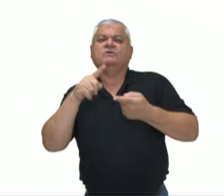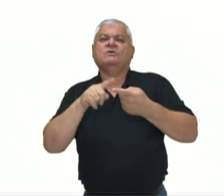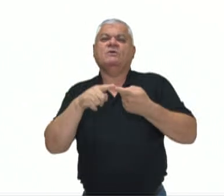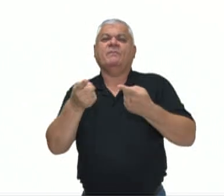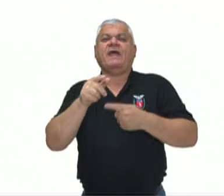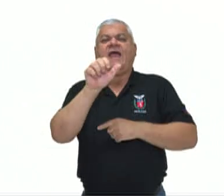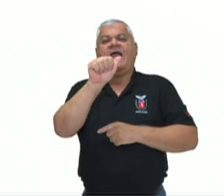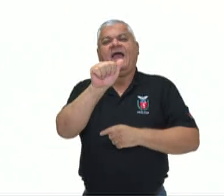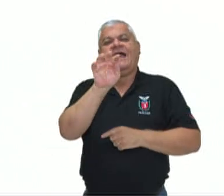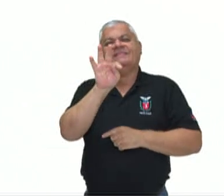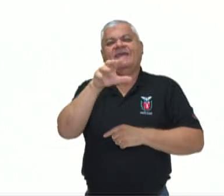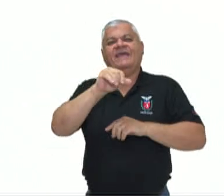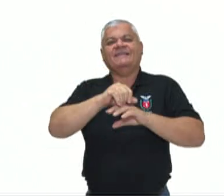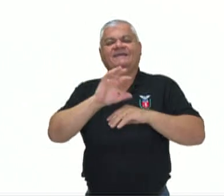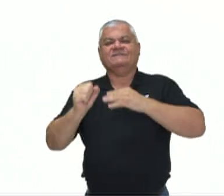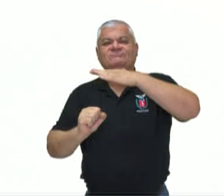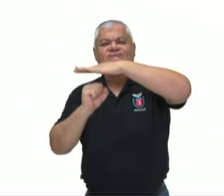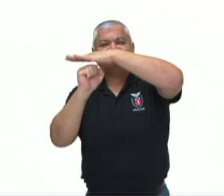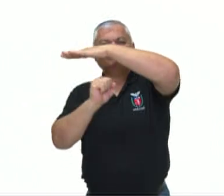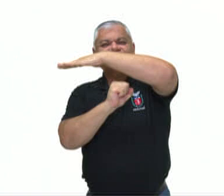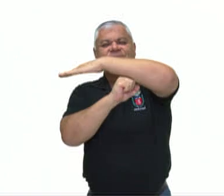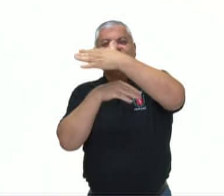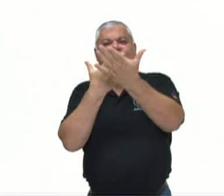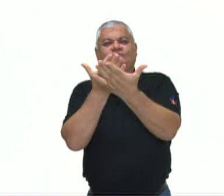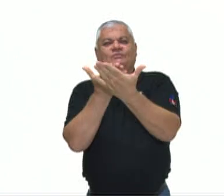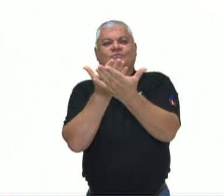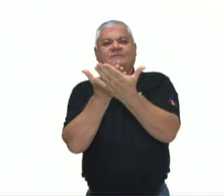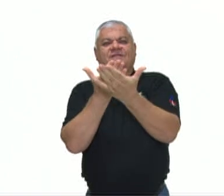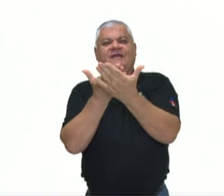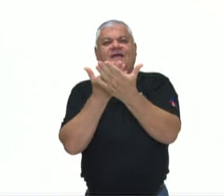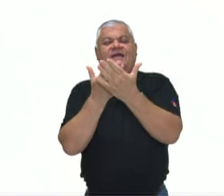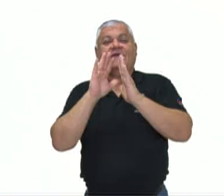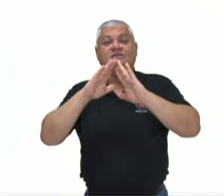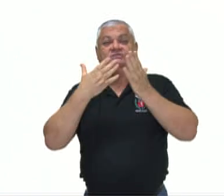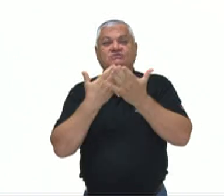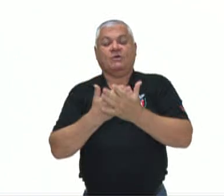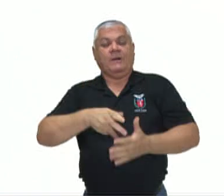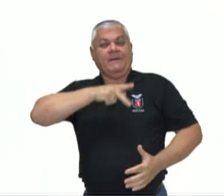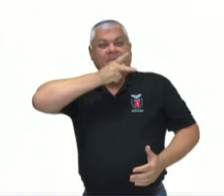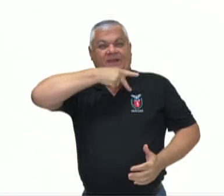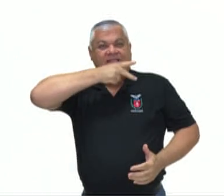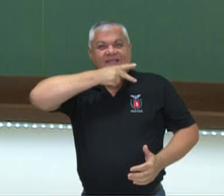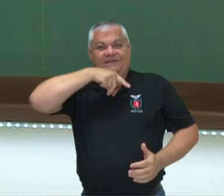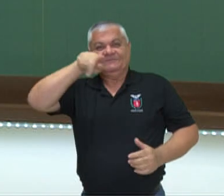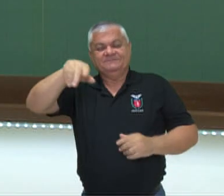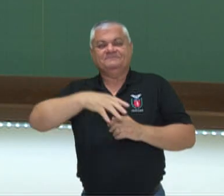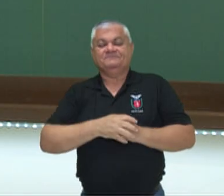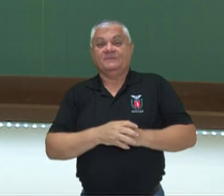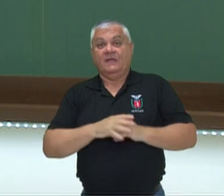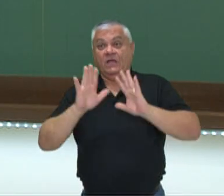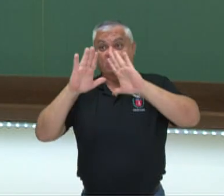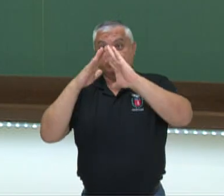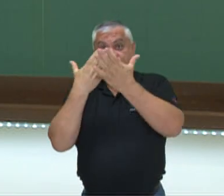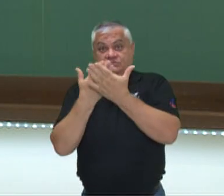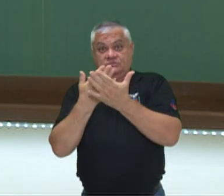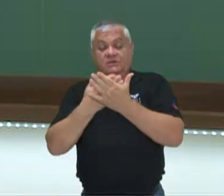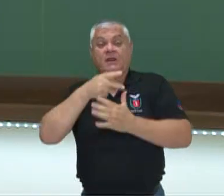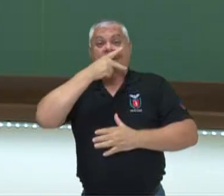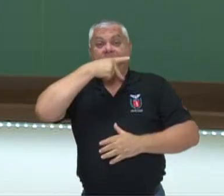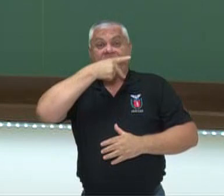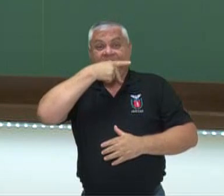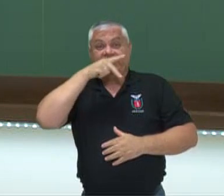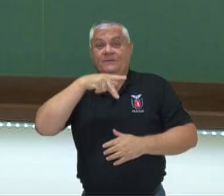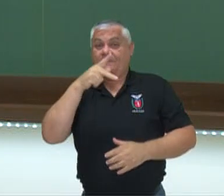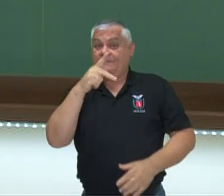chamada Academia de Platão, a Escola de Platão, né? Então, essa academia em Atenas, onde